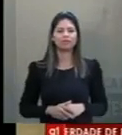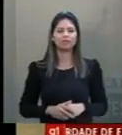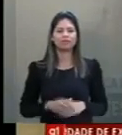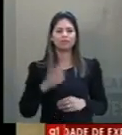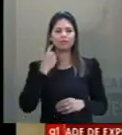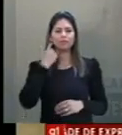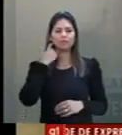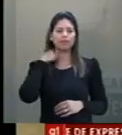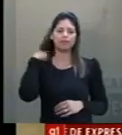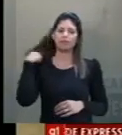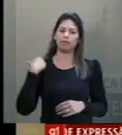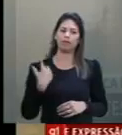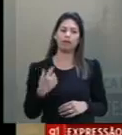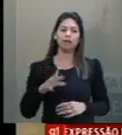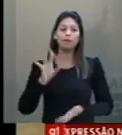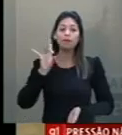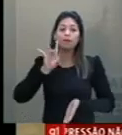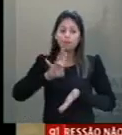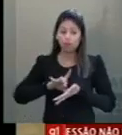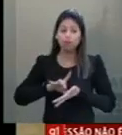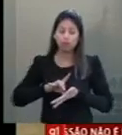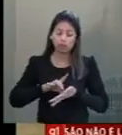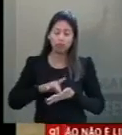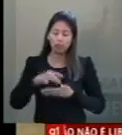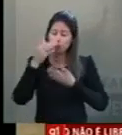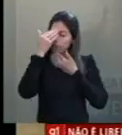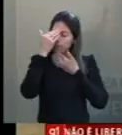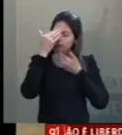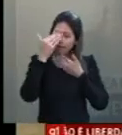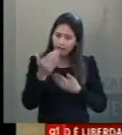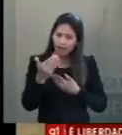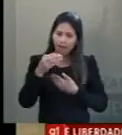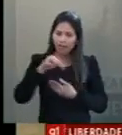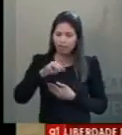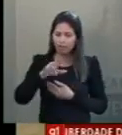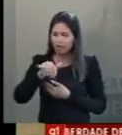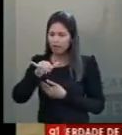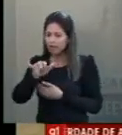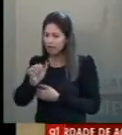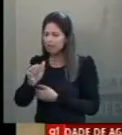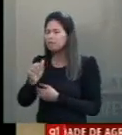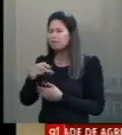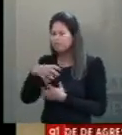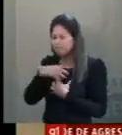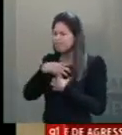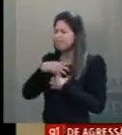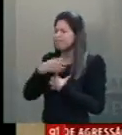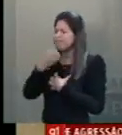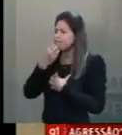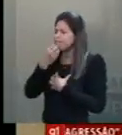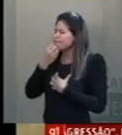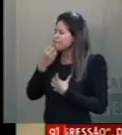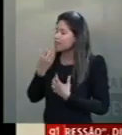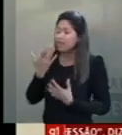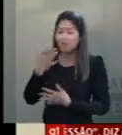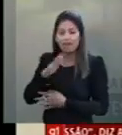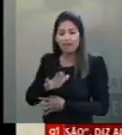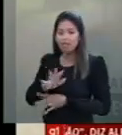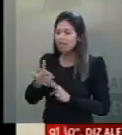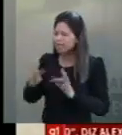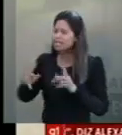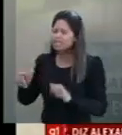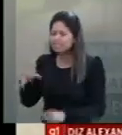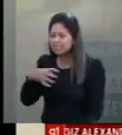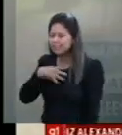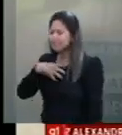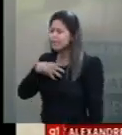Sem dúvida, Maria. Muito boa tarde a você, a todos. Foi uma sensação de choque, porque eu já sabia que seria um tema